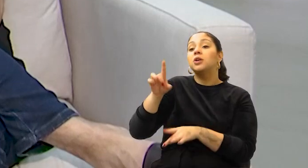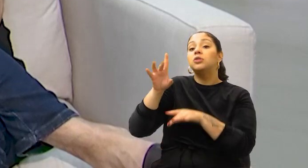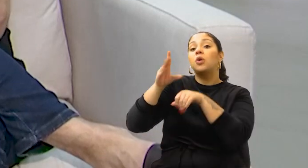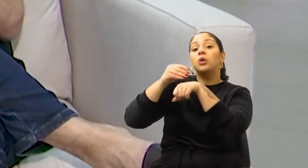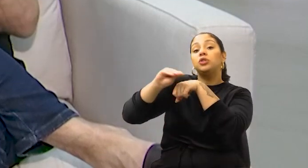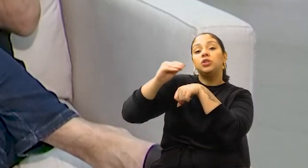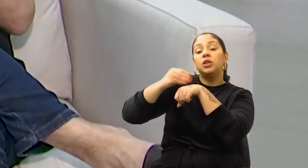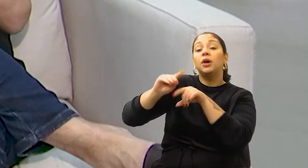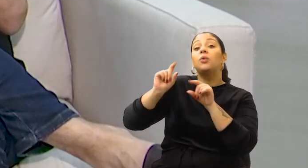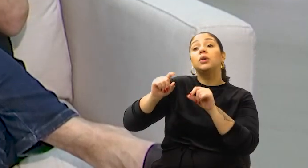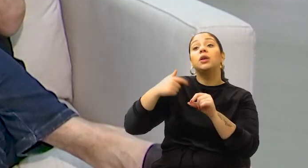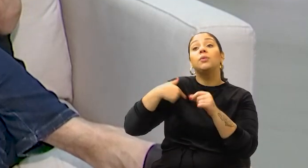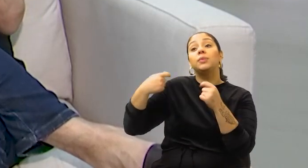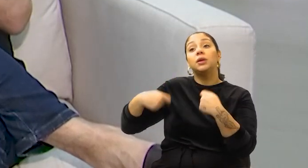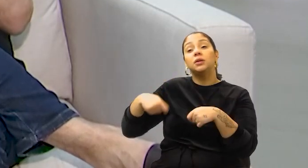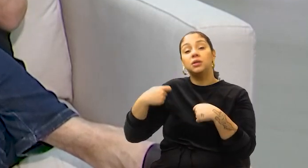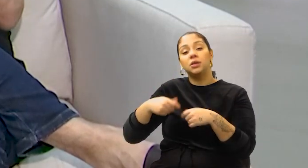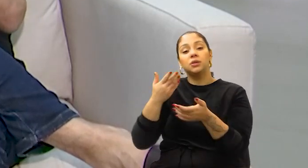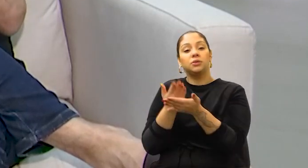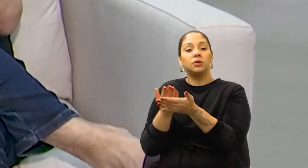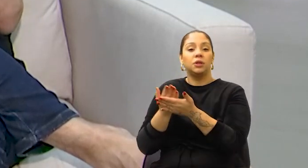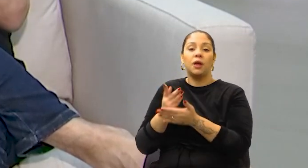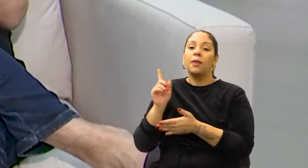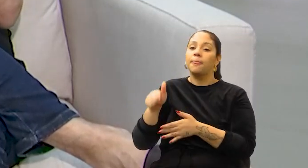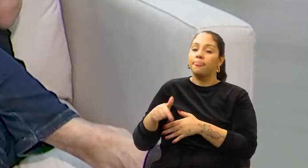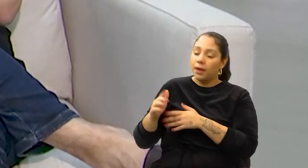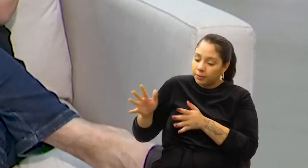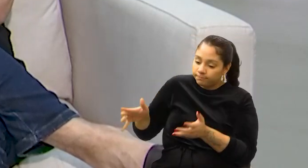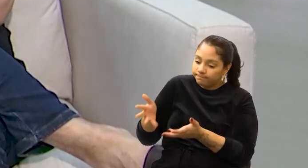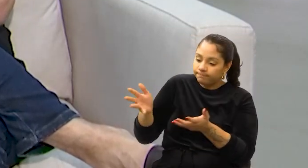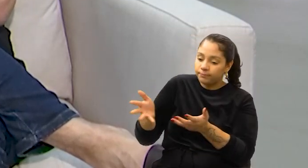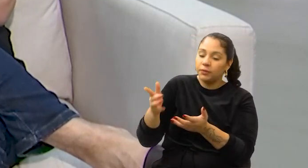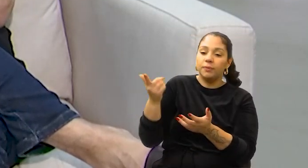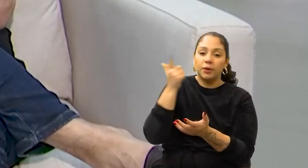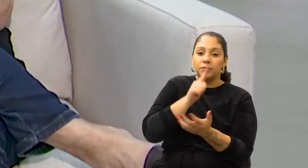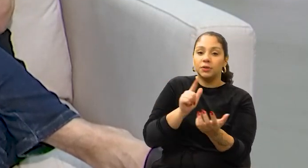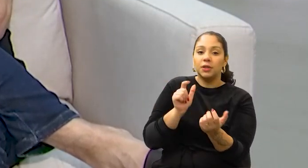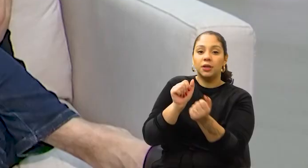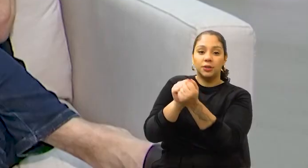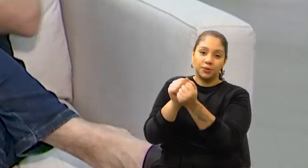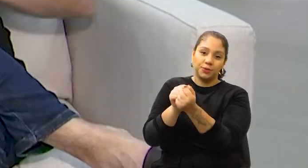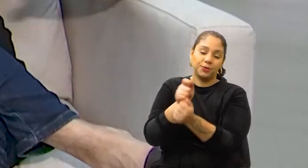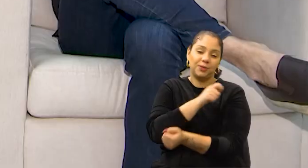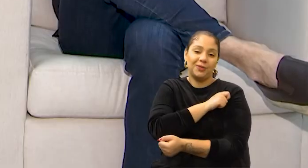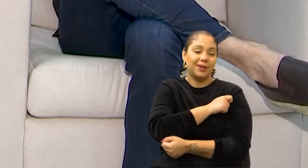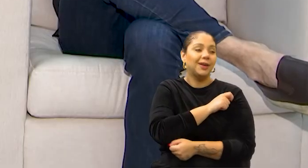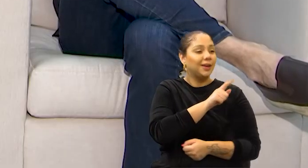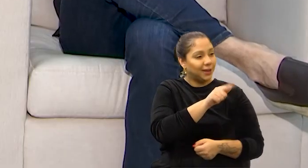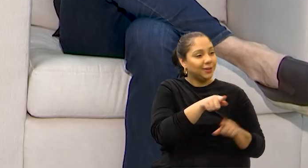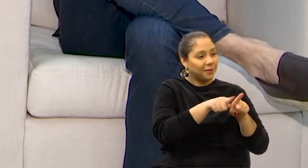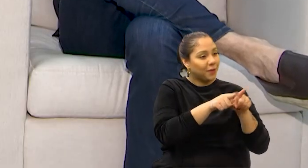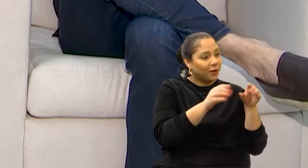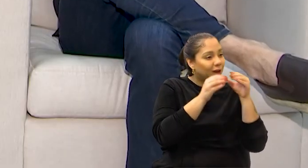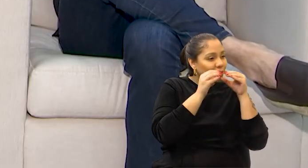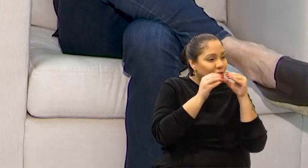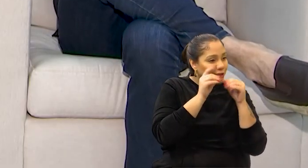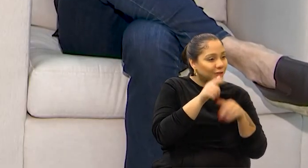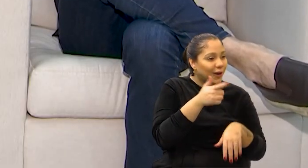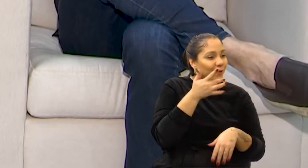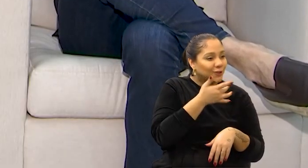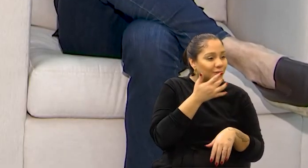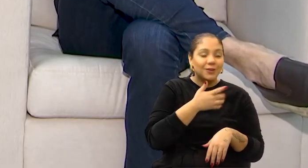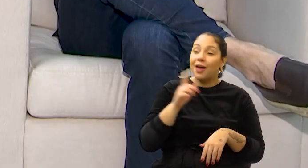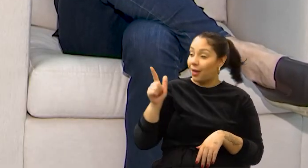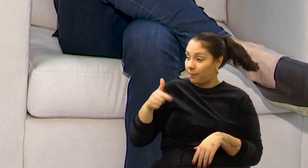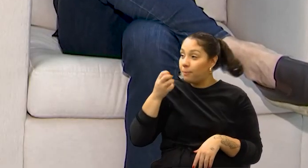então é uma oportunidade aí é mais um passo que nós estamos dando para ficar mais próximo dos Estudantes isso sem contar o lanchinho que